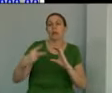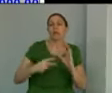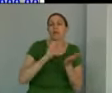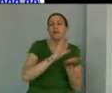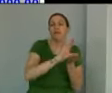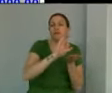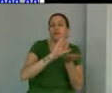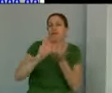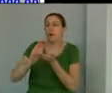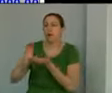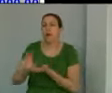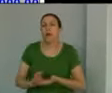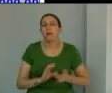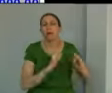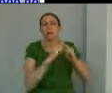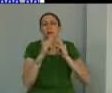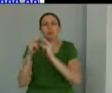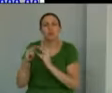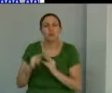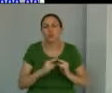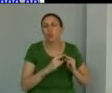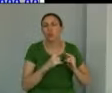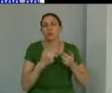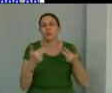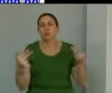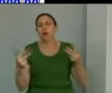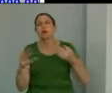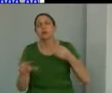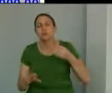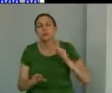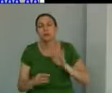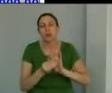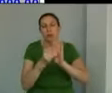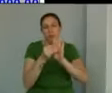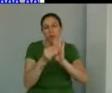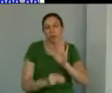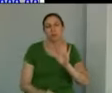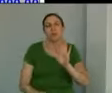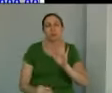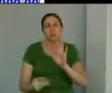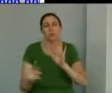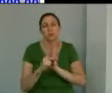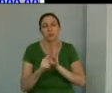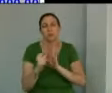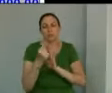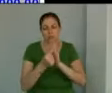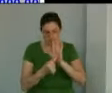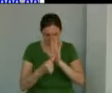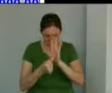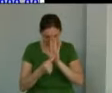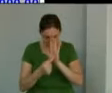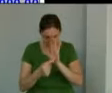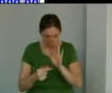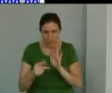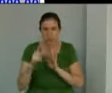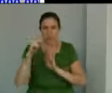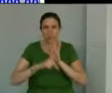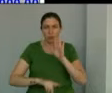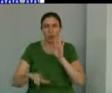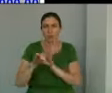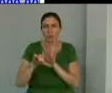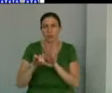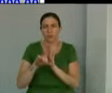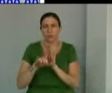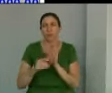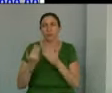2% da receita corrente líquida, isso equivale então a 11.256.000, também que no projeto de lei ele fica na